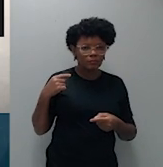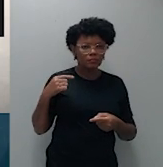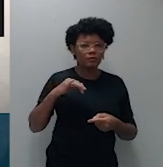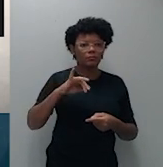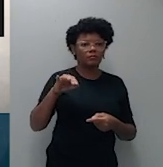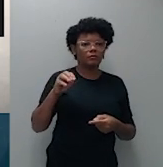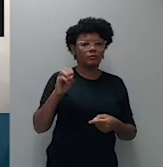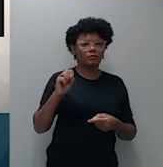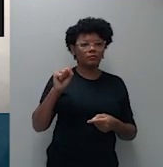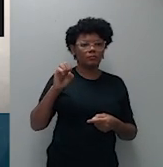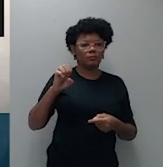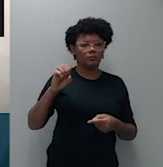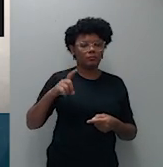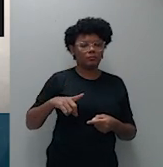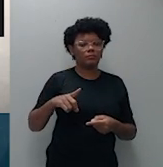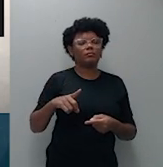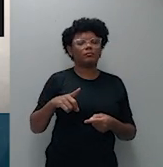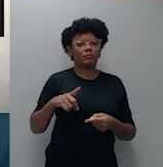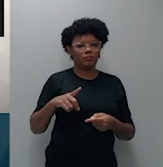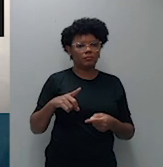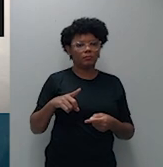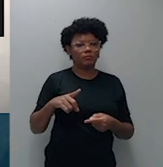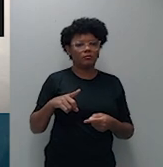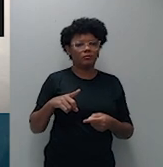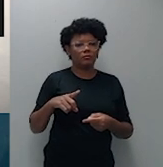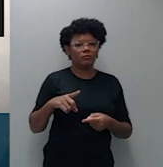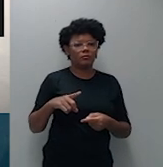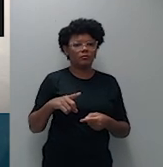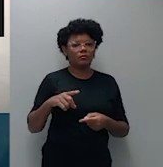José Rollemberg Leite Neto